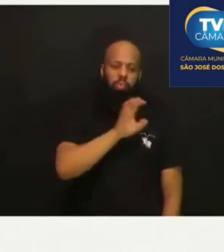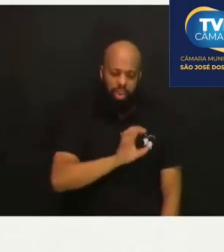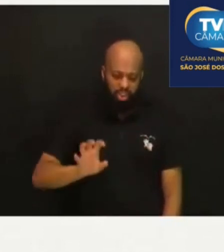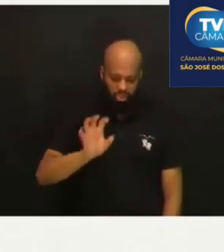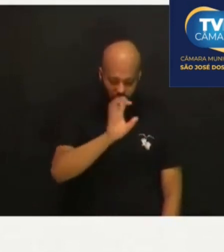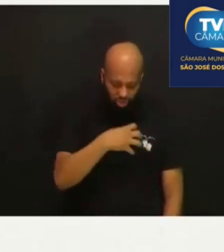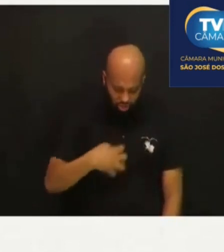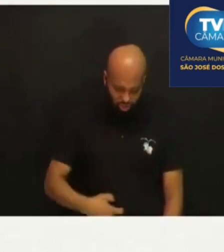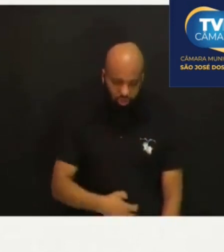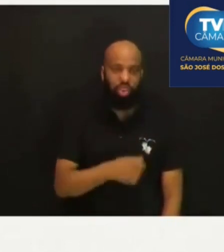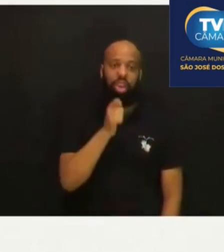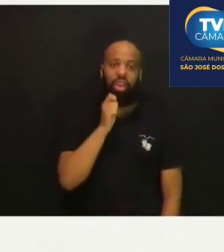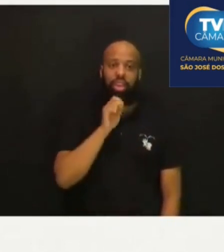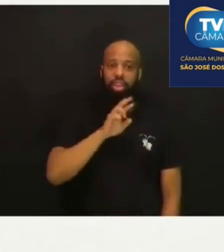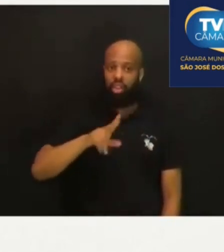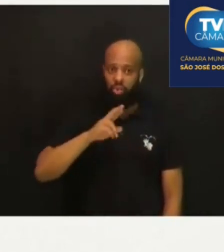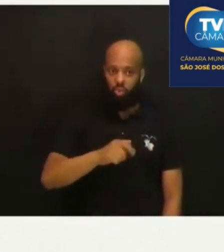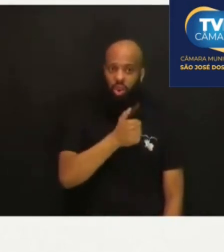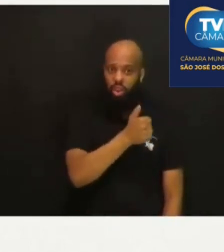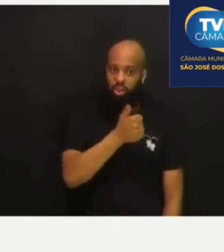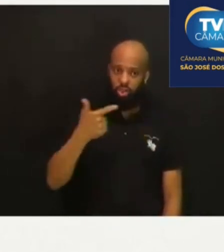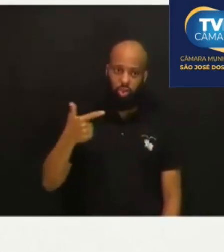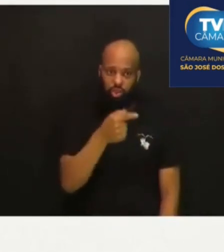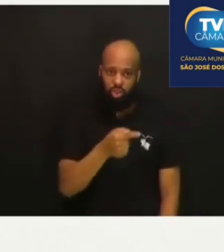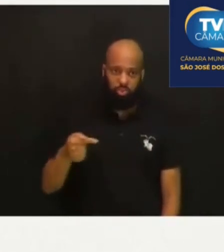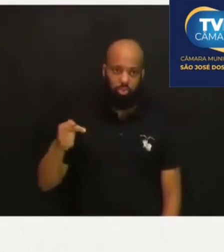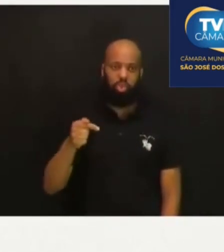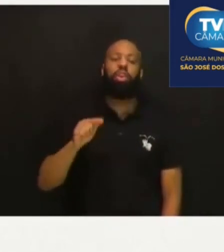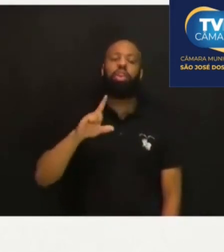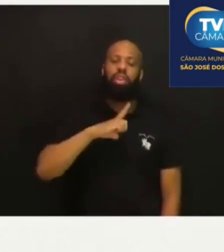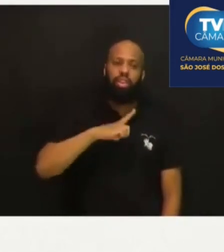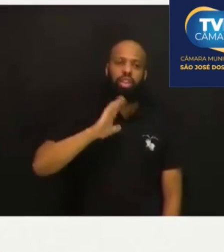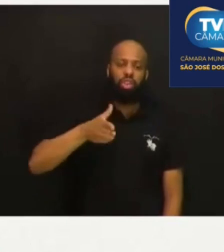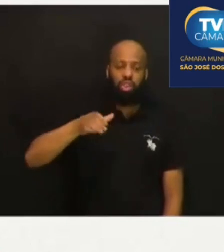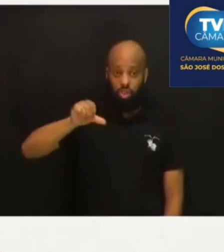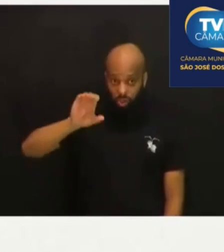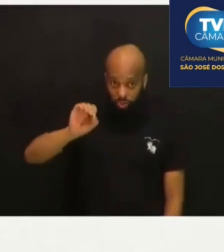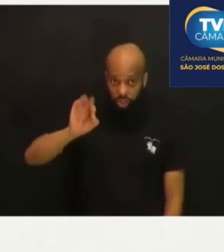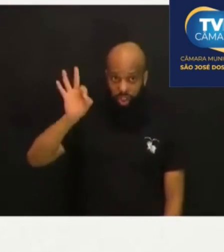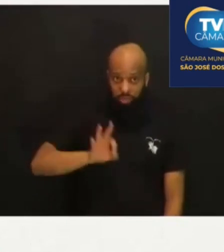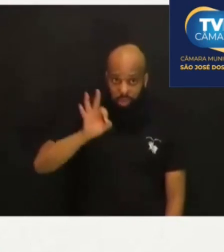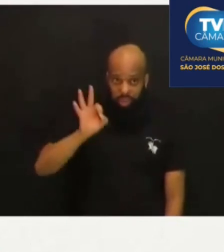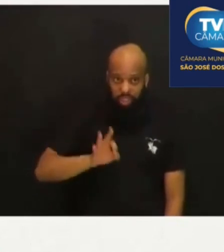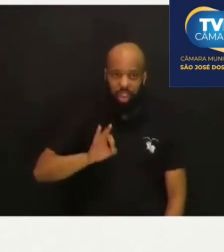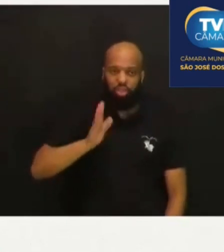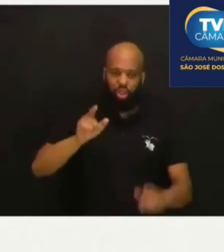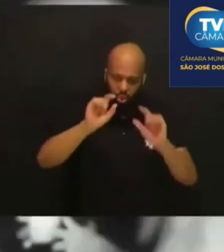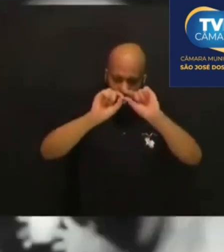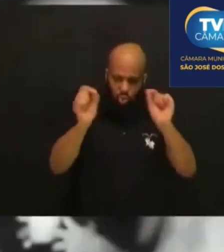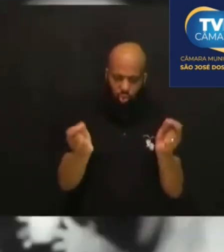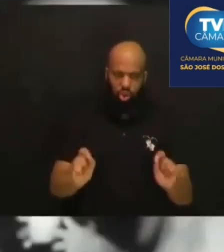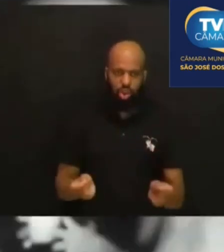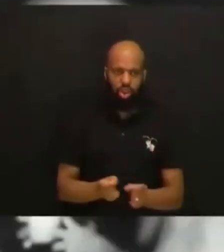não chegamos ainda na 12ª semana. E nós já temos 90% do organismo formado.